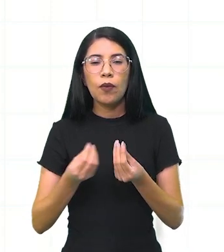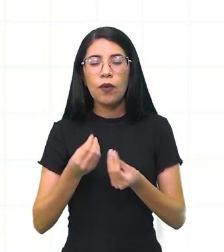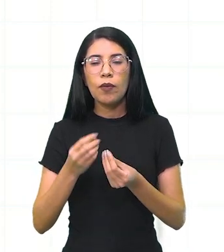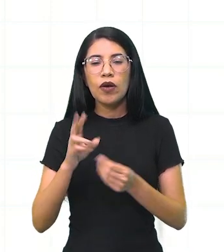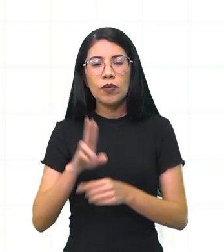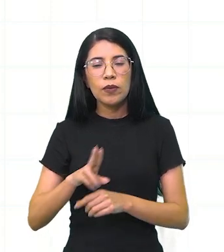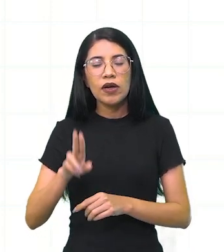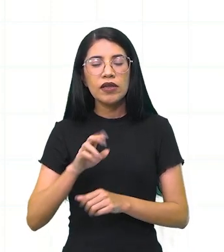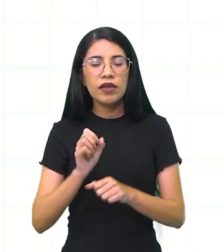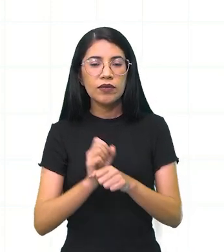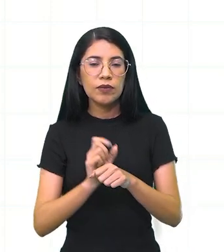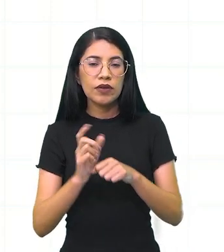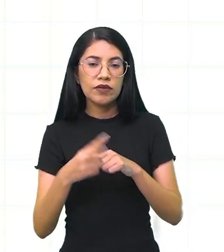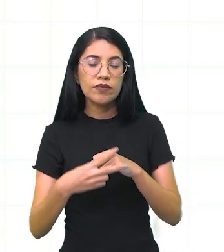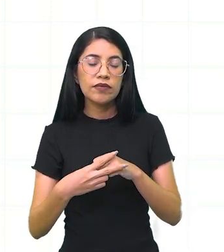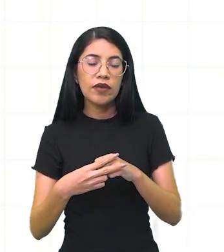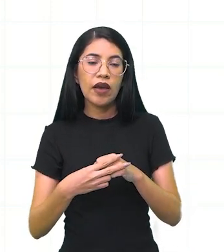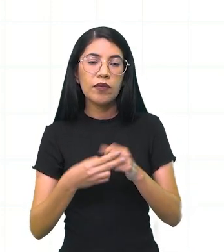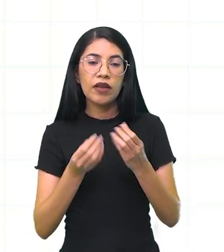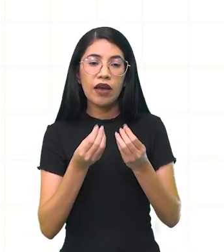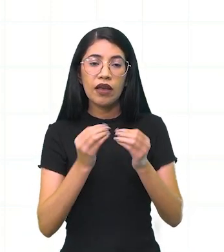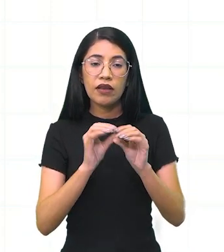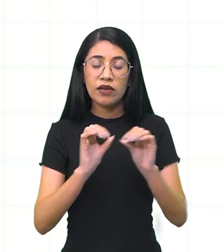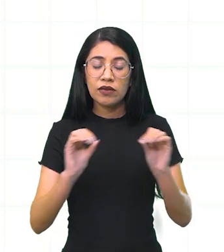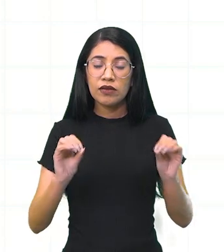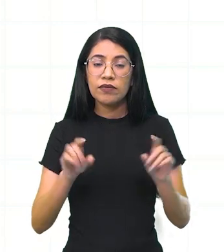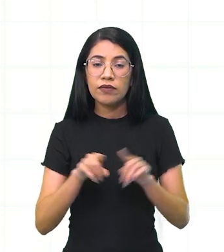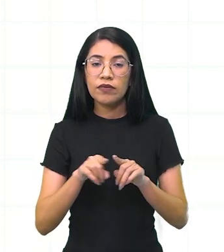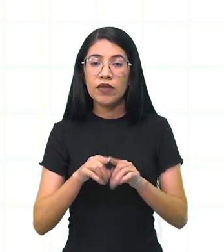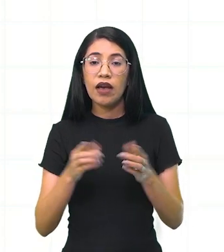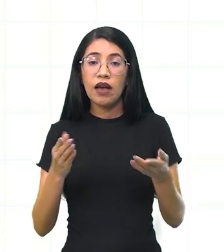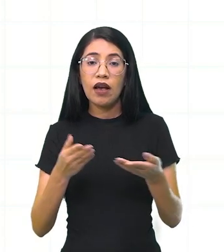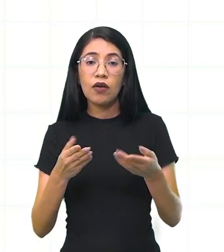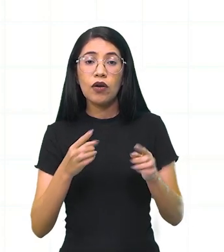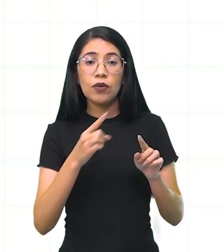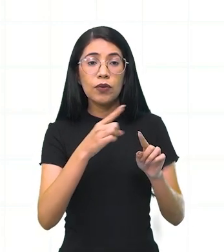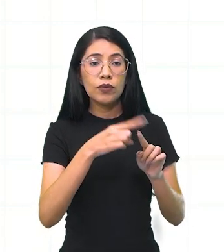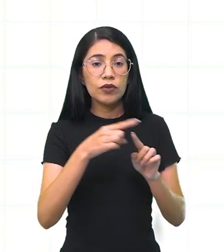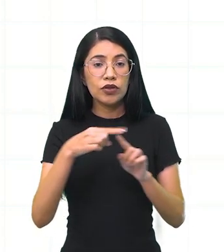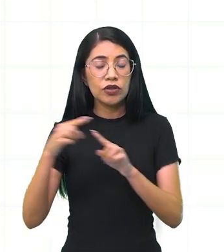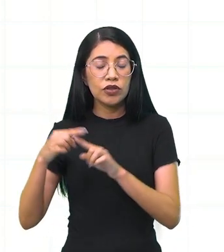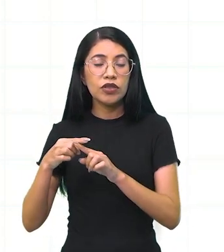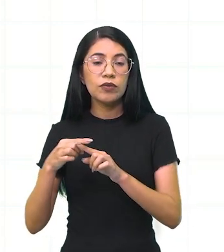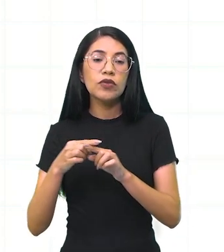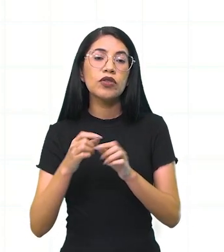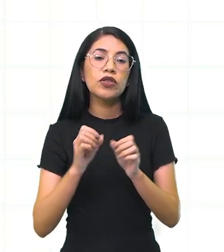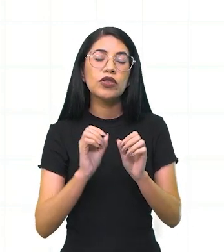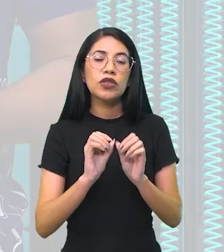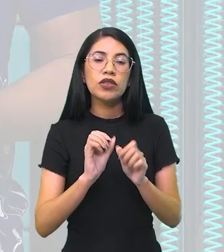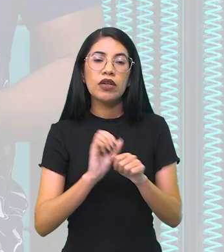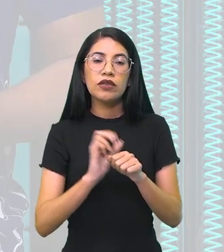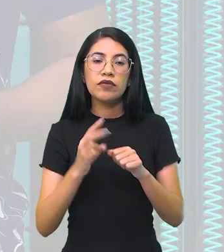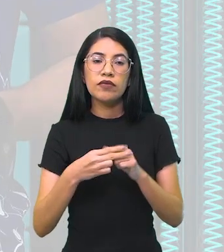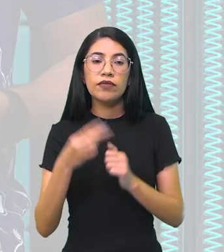que os advérbios trazem para as orações. Nós vamos ver, então, a classificação dos advérbios. Olha só.